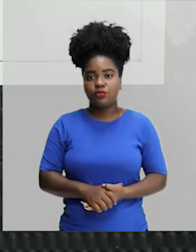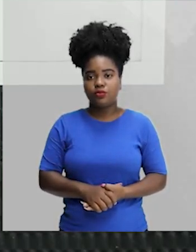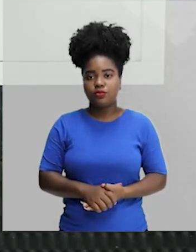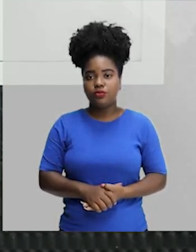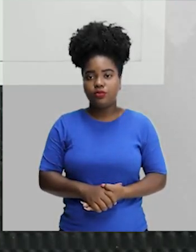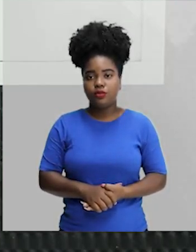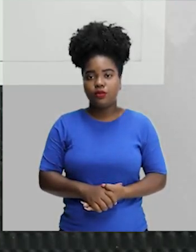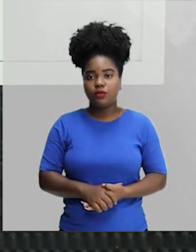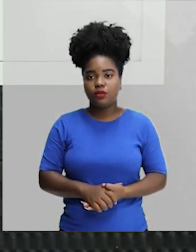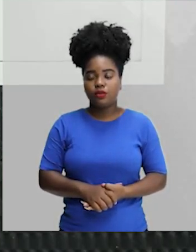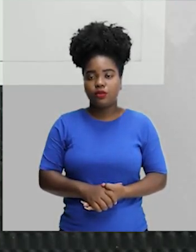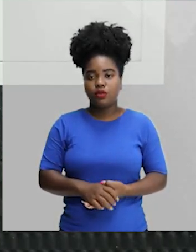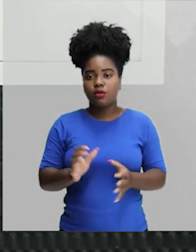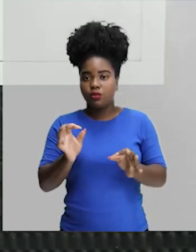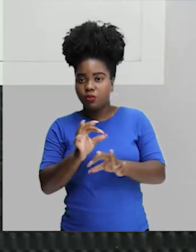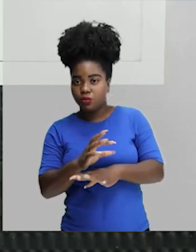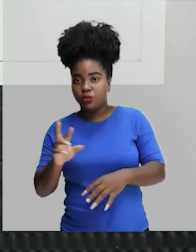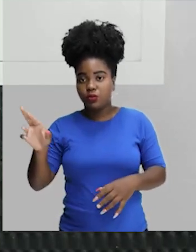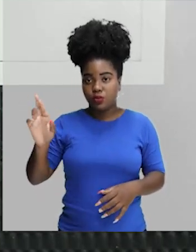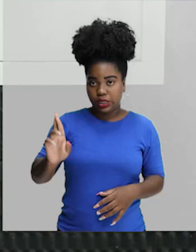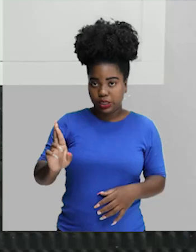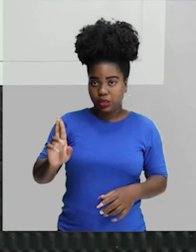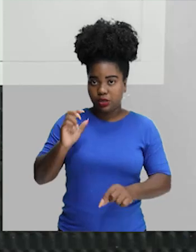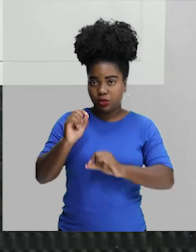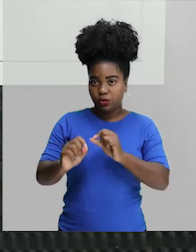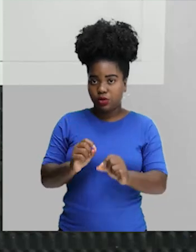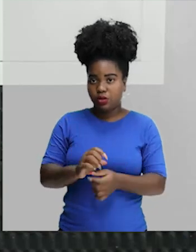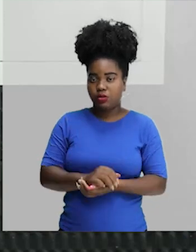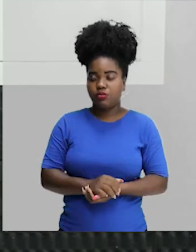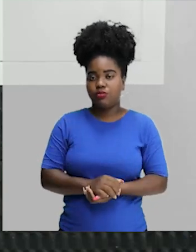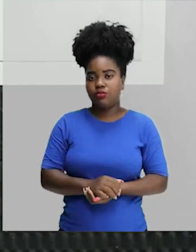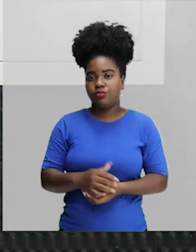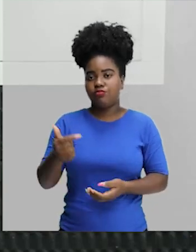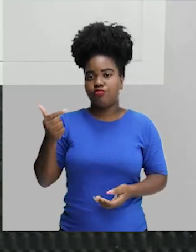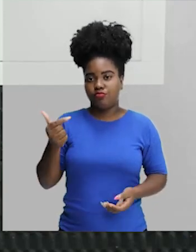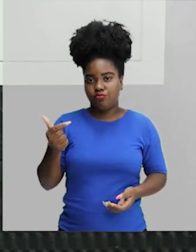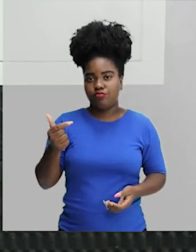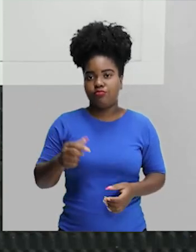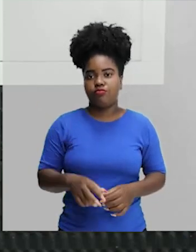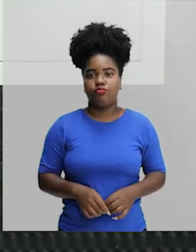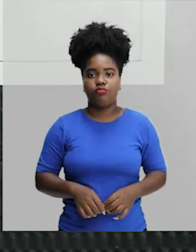da divisão, o resto vai ser igual a 2.